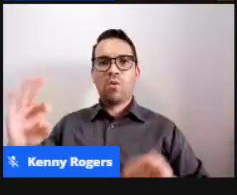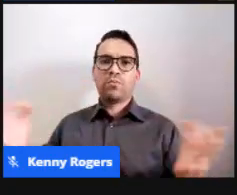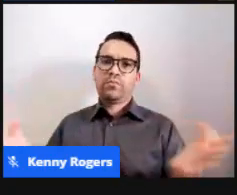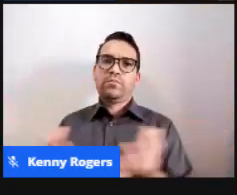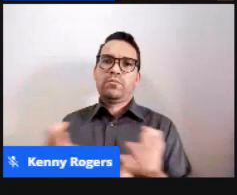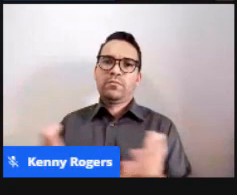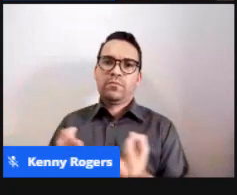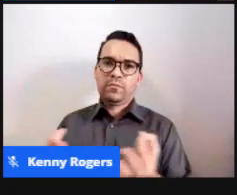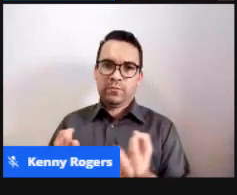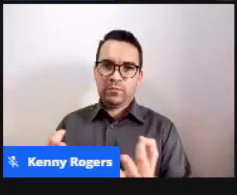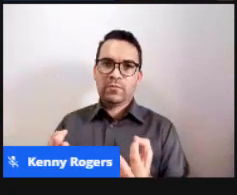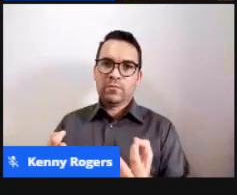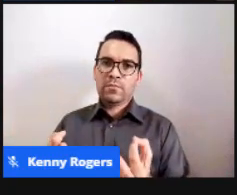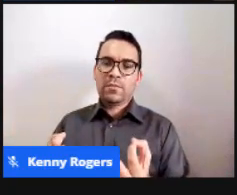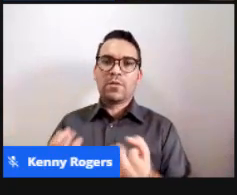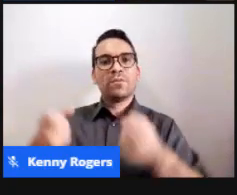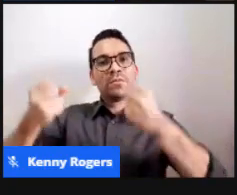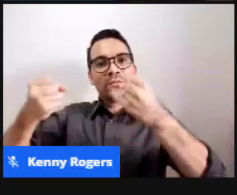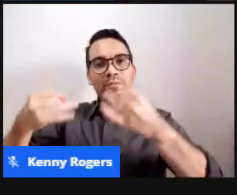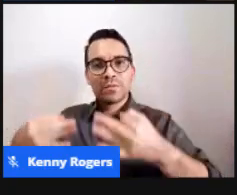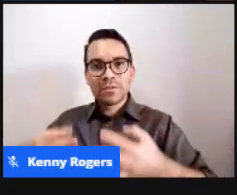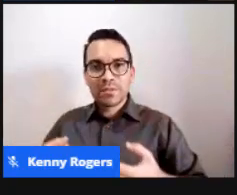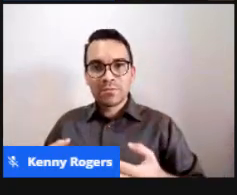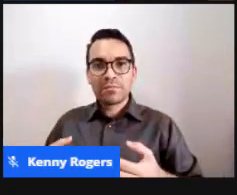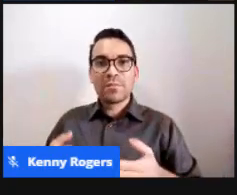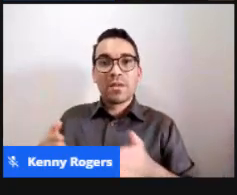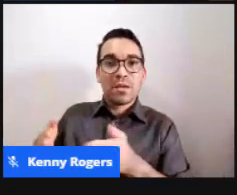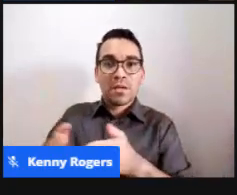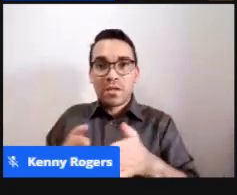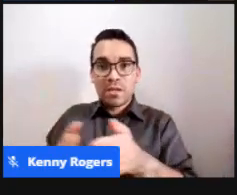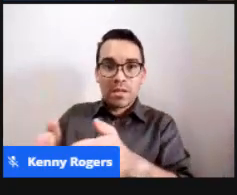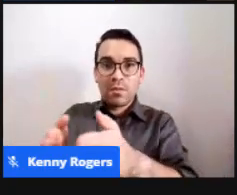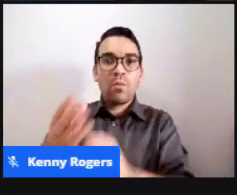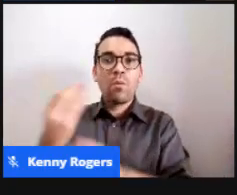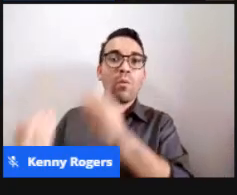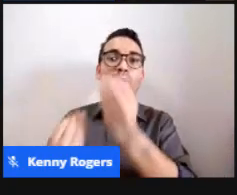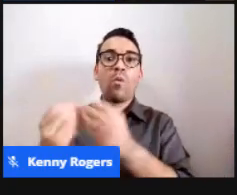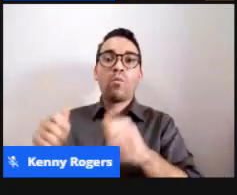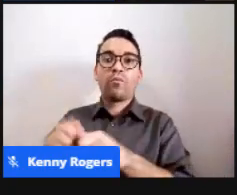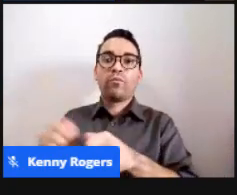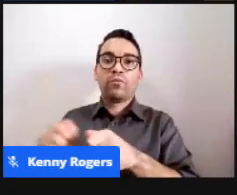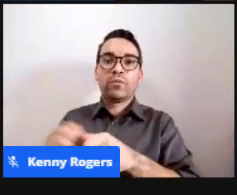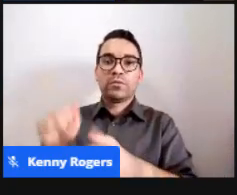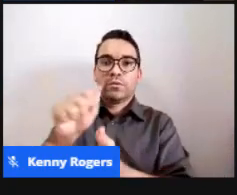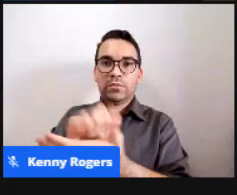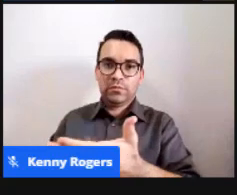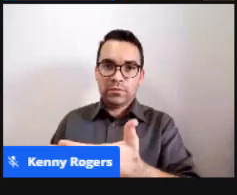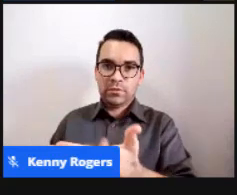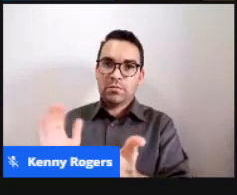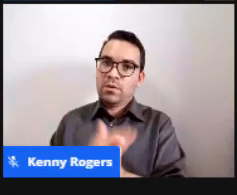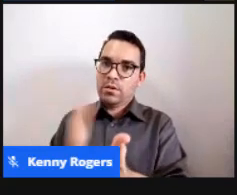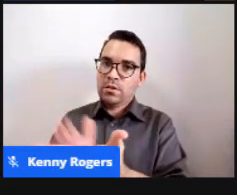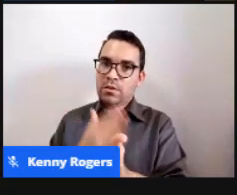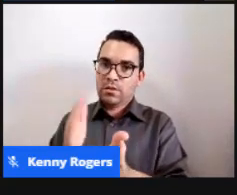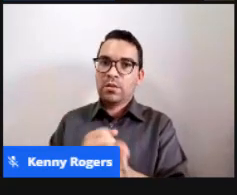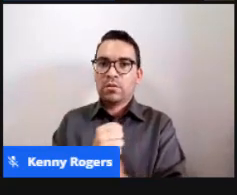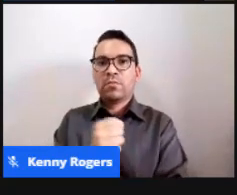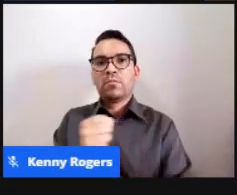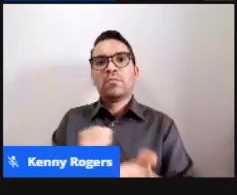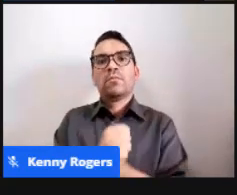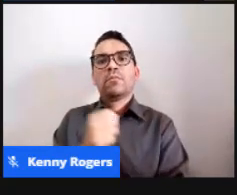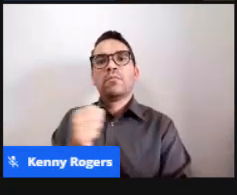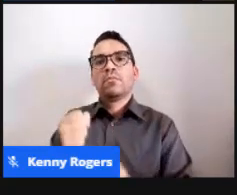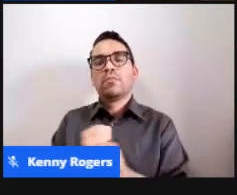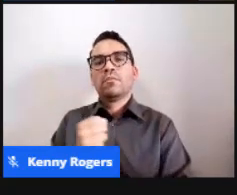falando um pouquinho mais desse caminho, entendeu? Então, a gente vai fazer um caderno base. Vocês vão complementar. Pode voltar, por